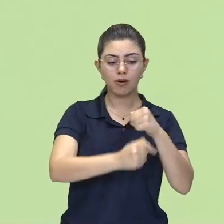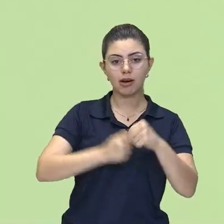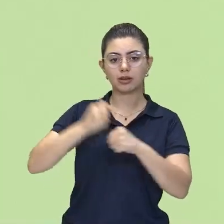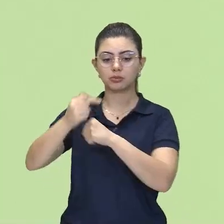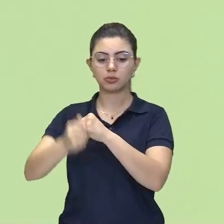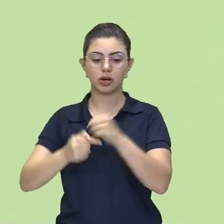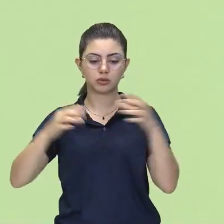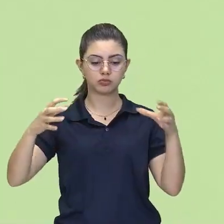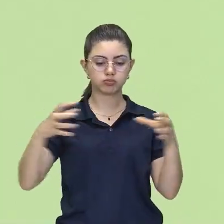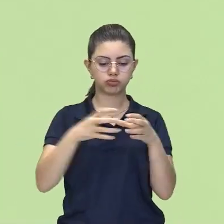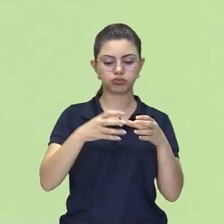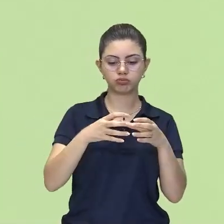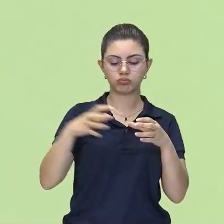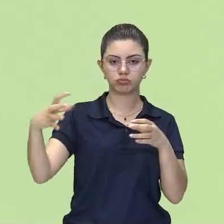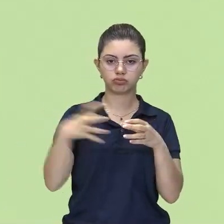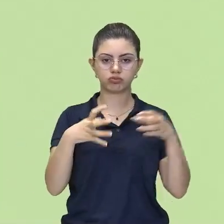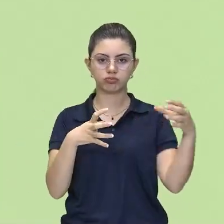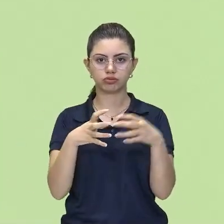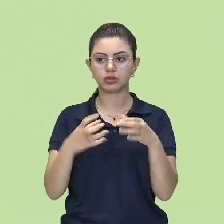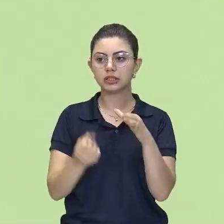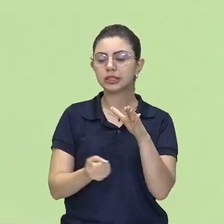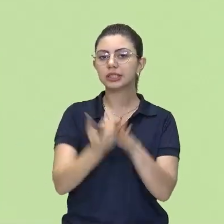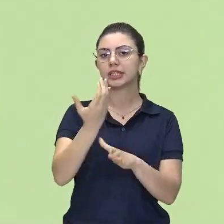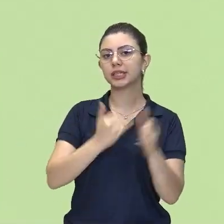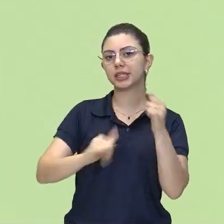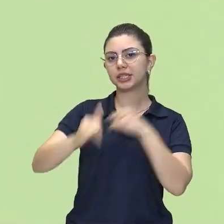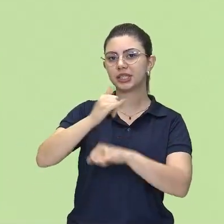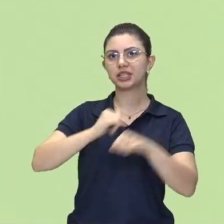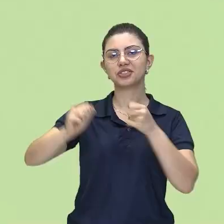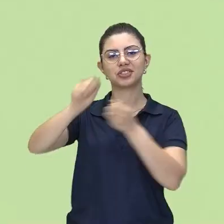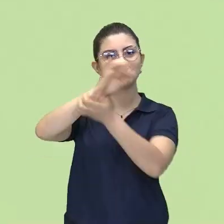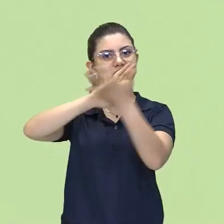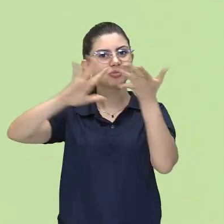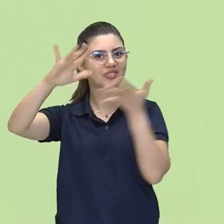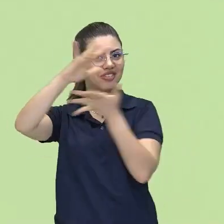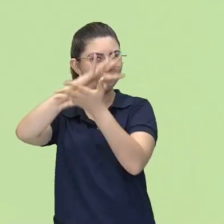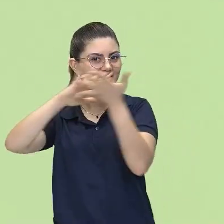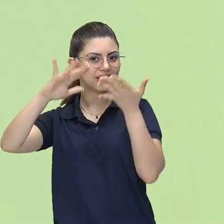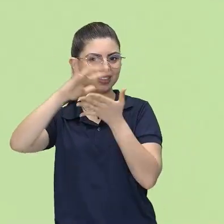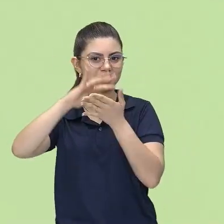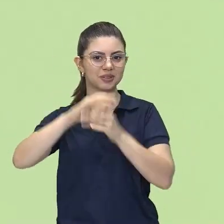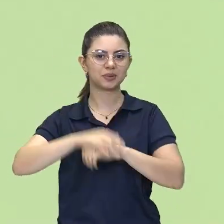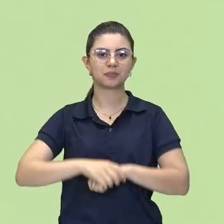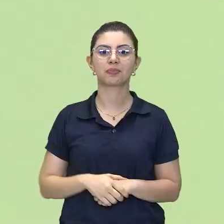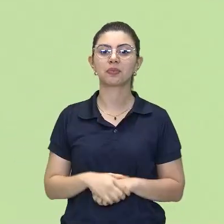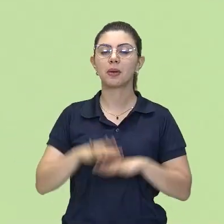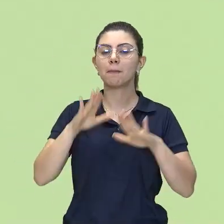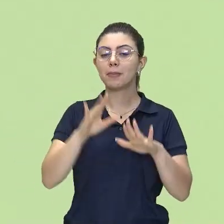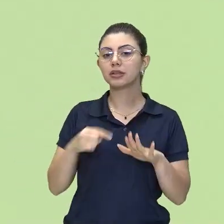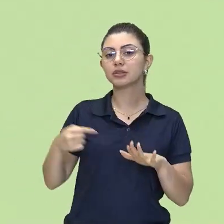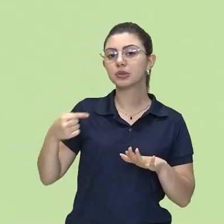de energia, e ele lança essa energia para o universo. Mas para mim ter esse processo,